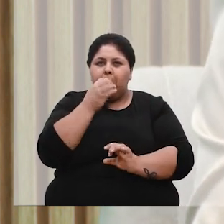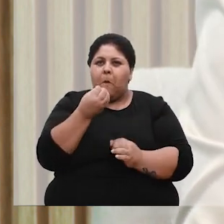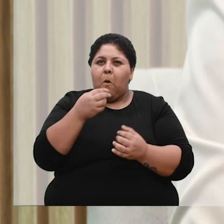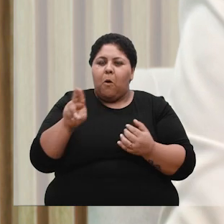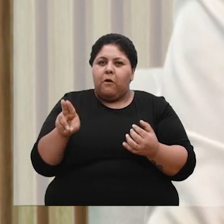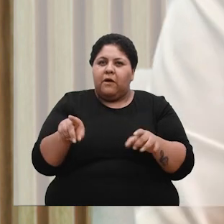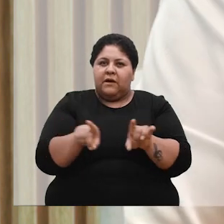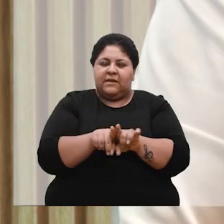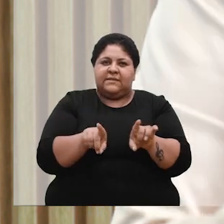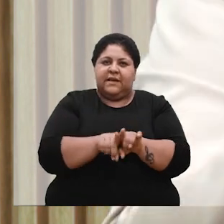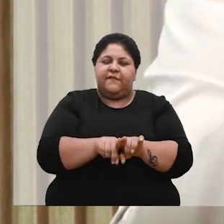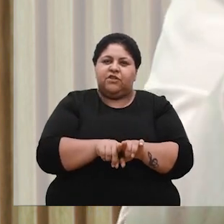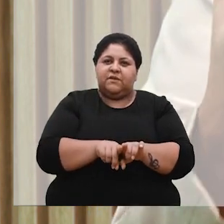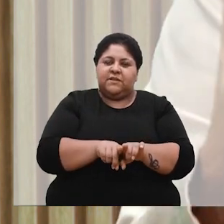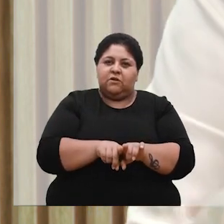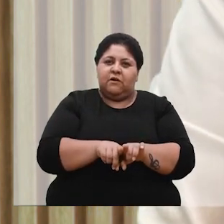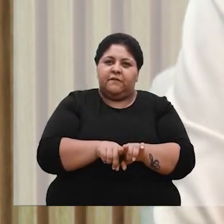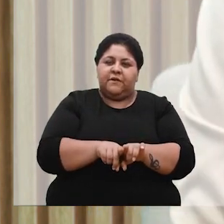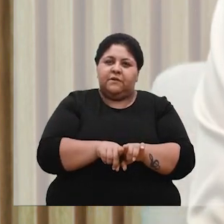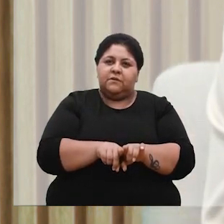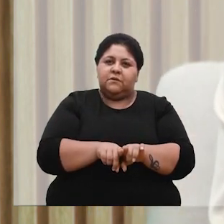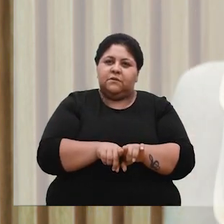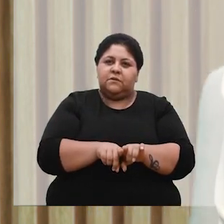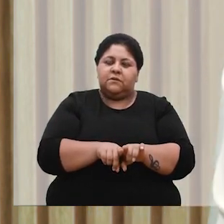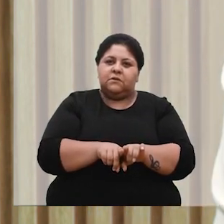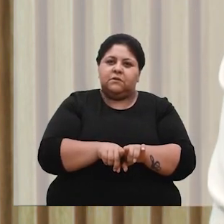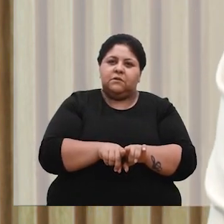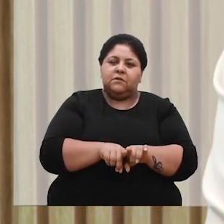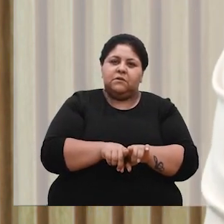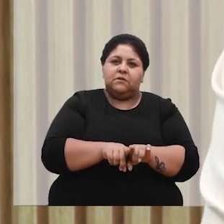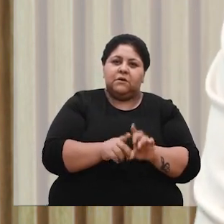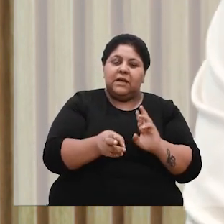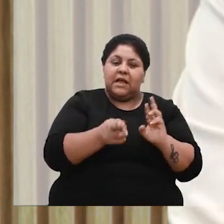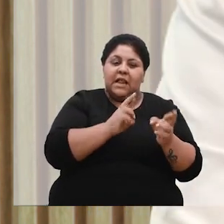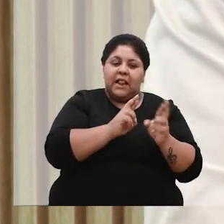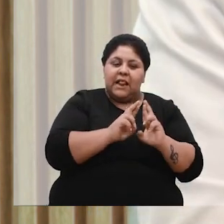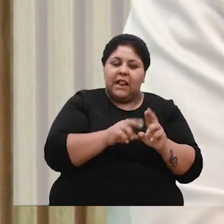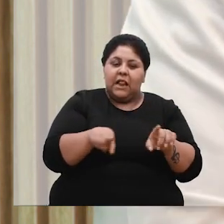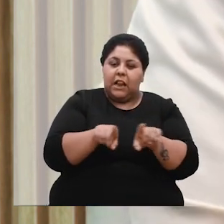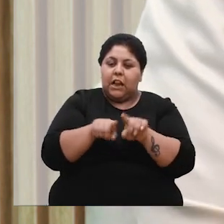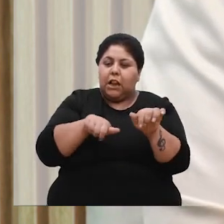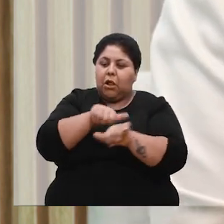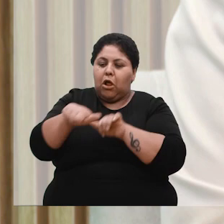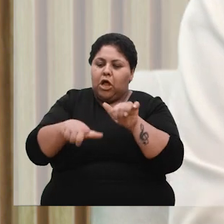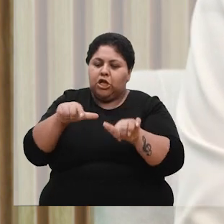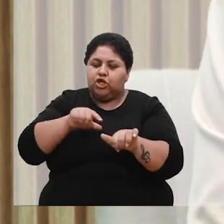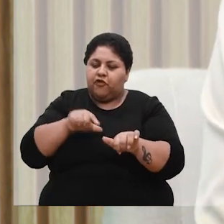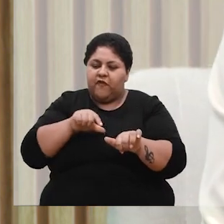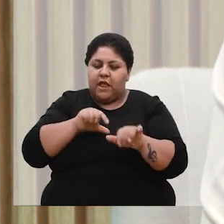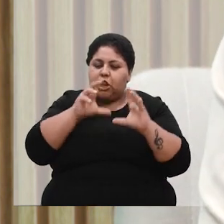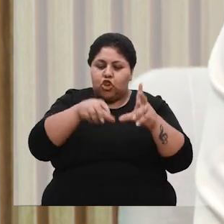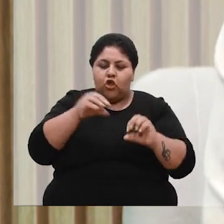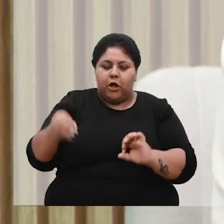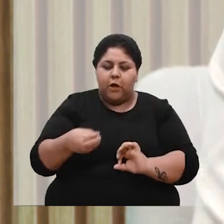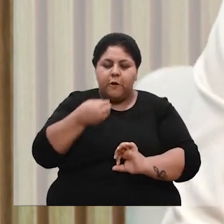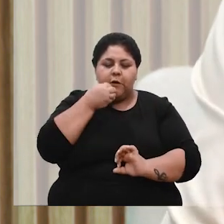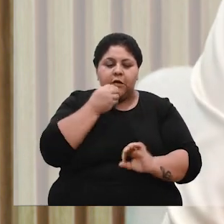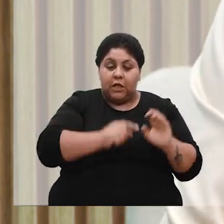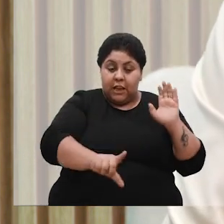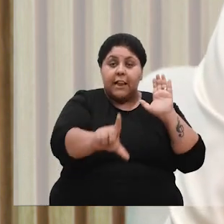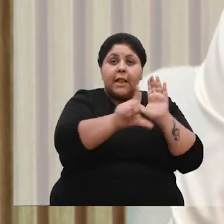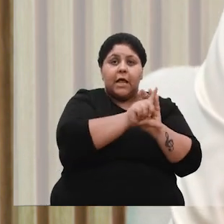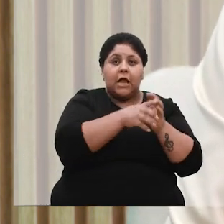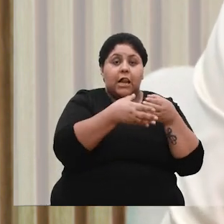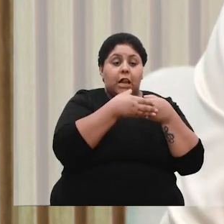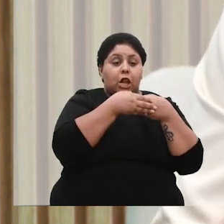torna mãe, né, ou sei lá, ou que vá ser uma funcionária negligente em relação a isso, e bem pelo contrário, se ela tiver todas